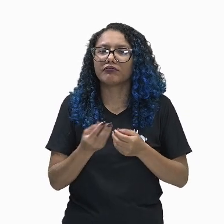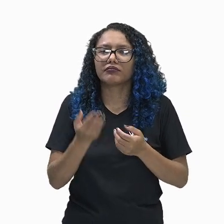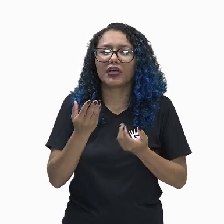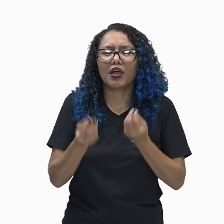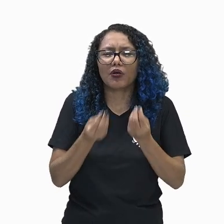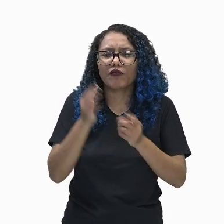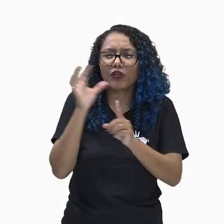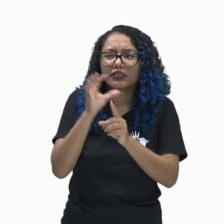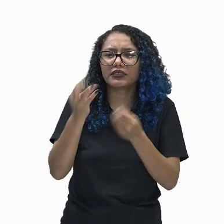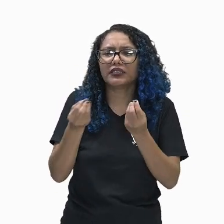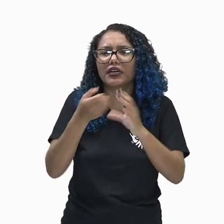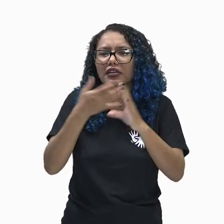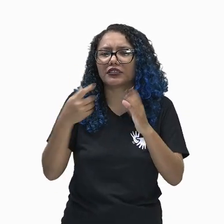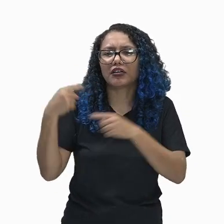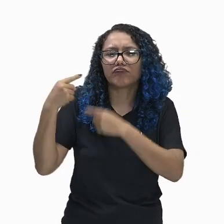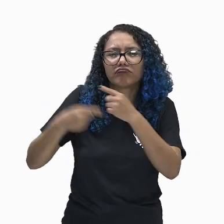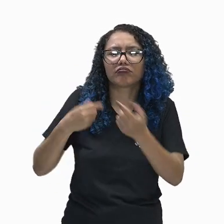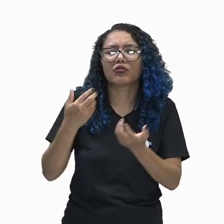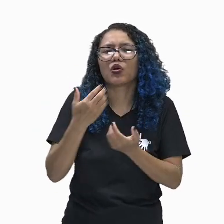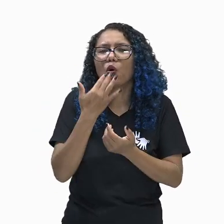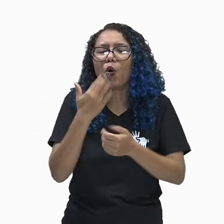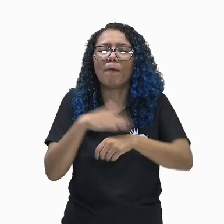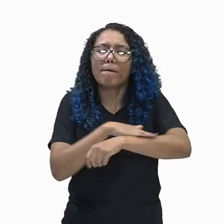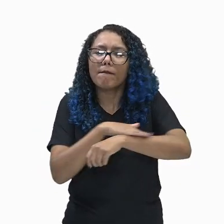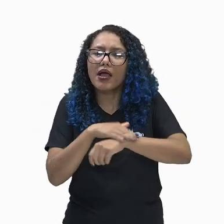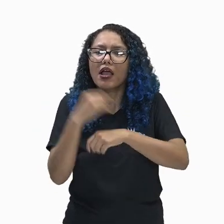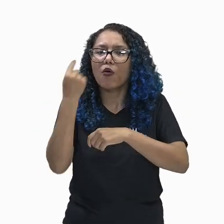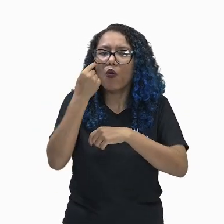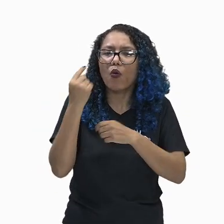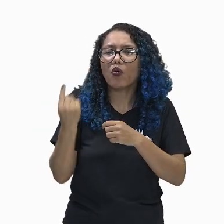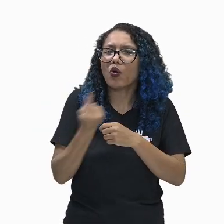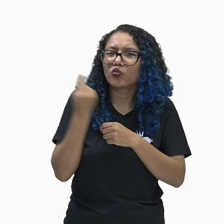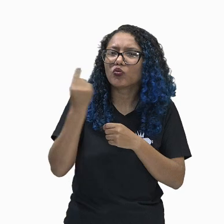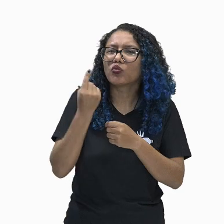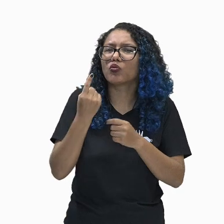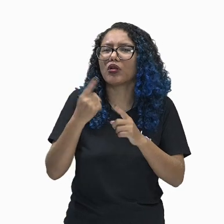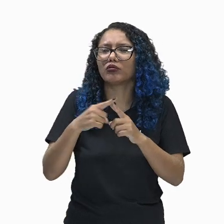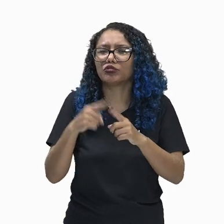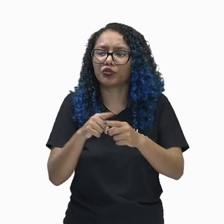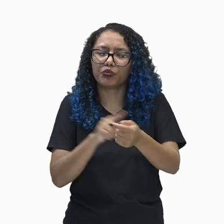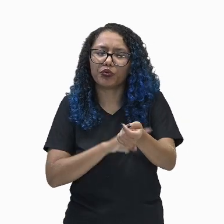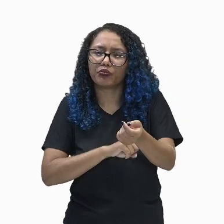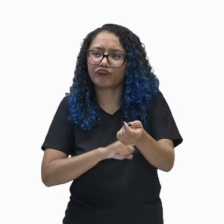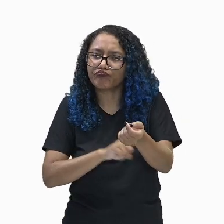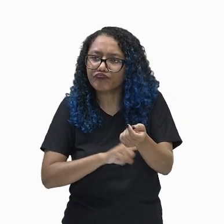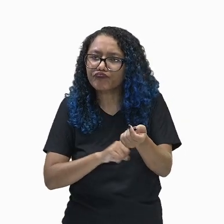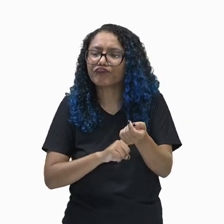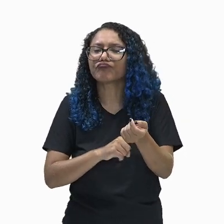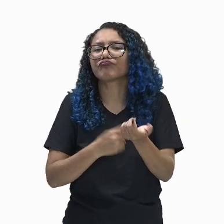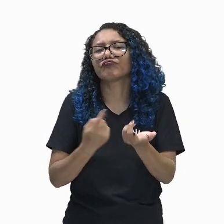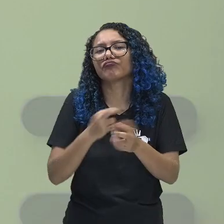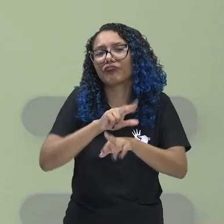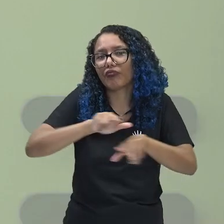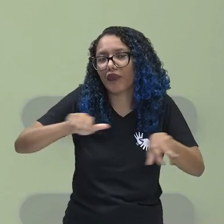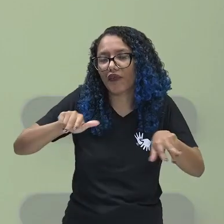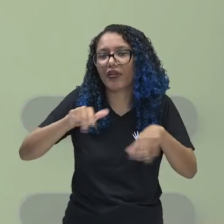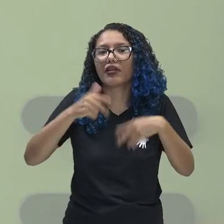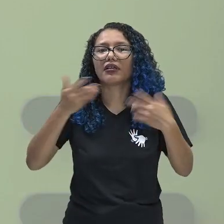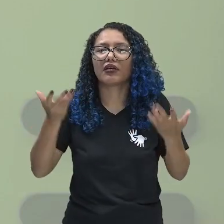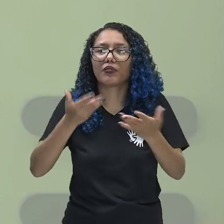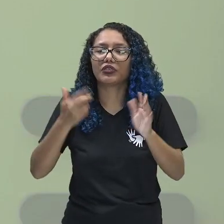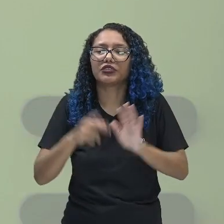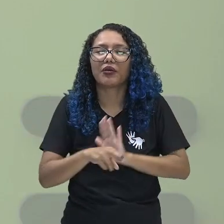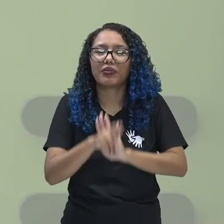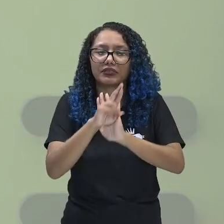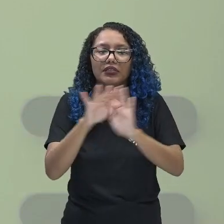dos olhos, a altura e o tipo sanguíneo, por exemplo. Para a gente retratar melhor esse